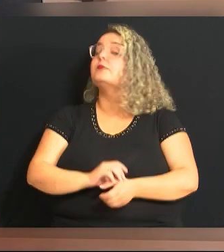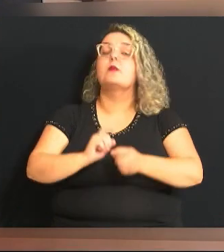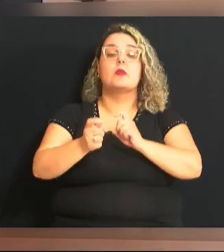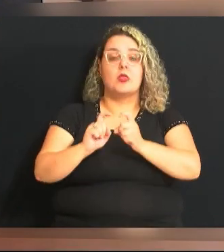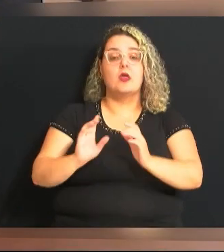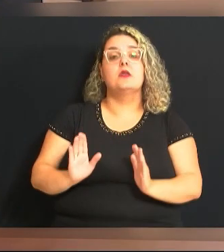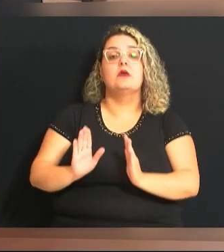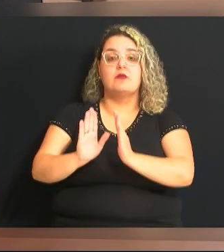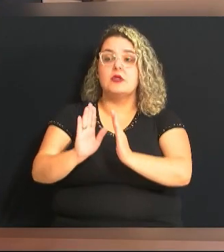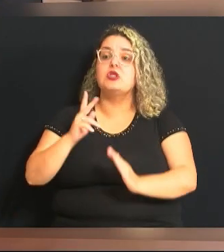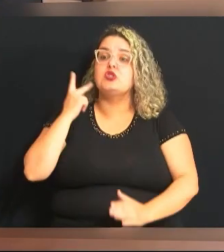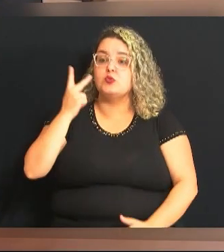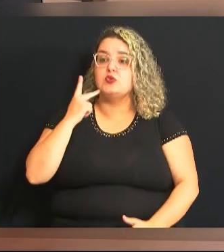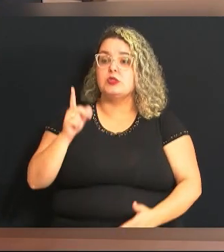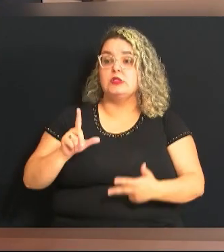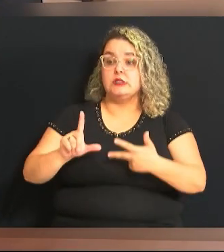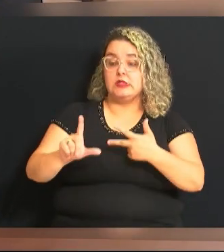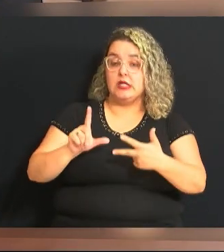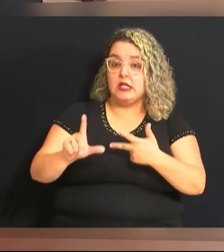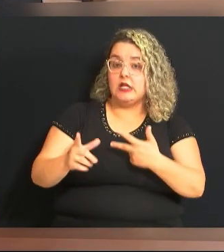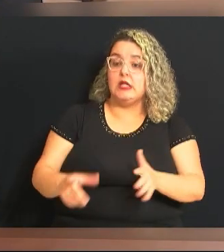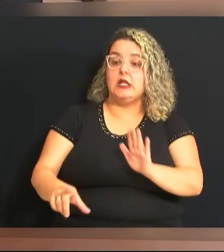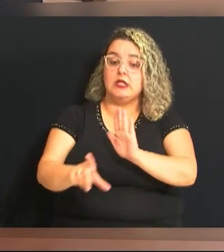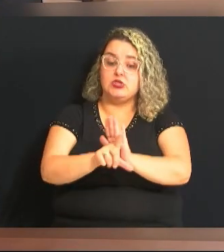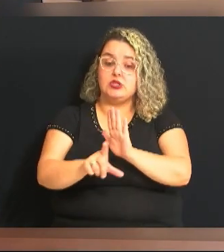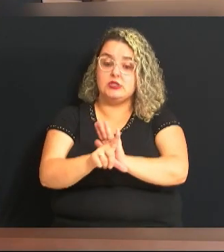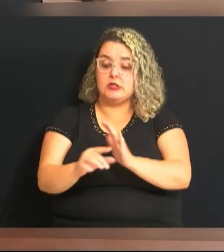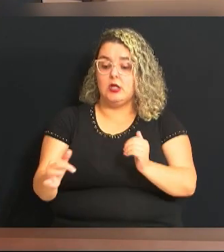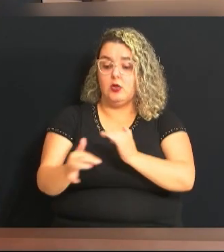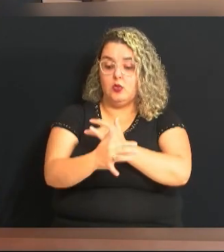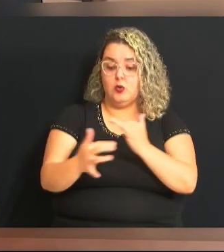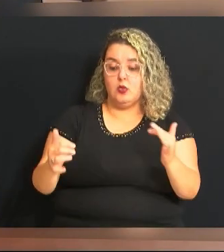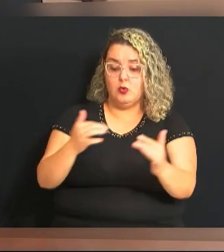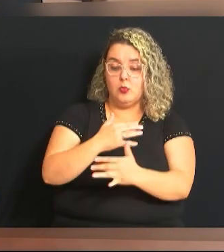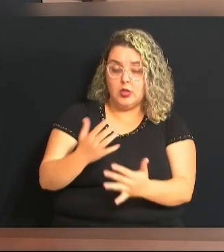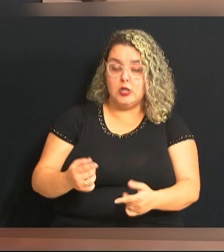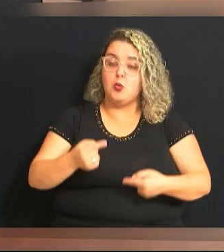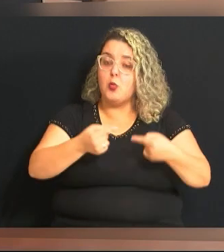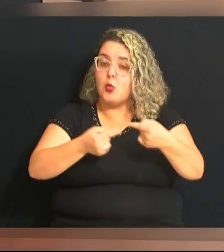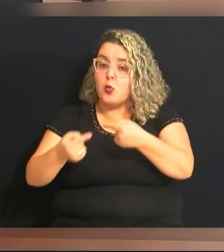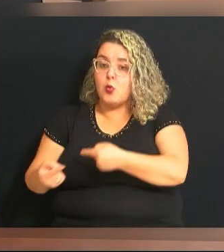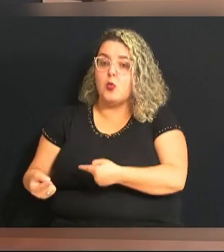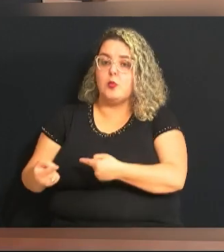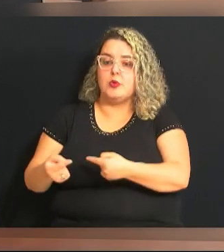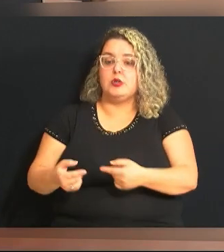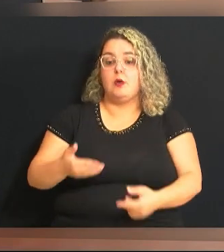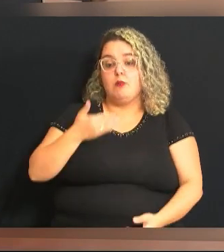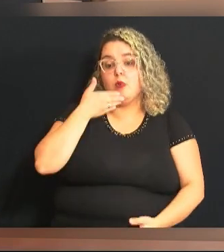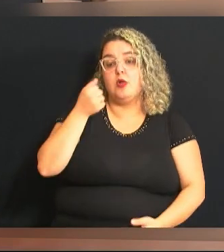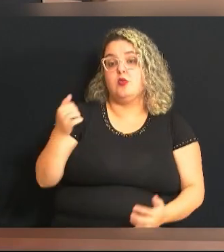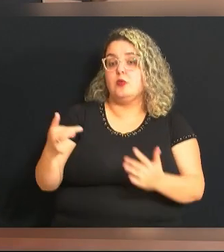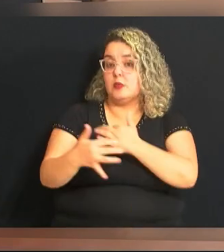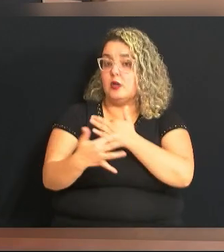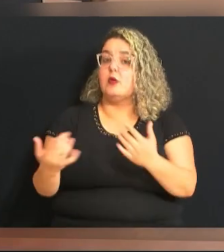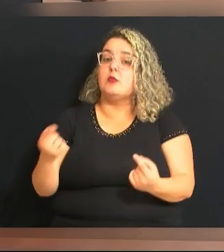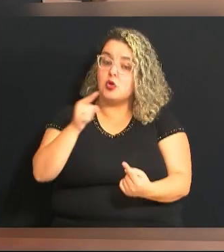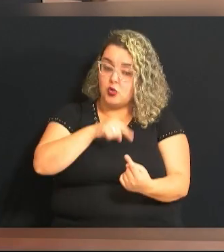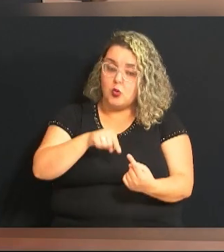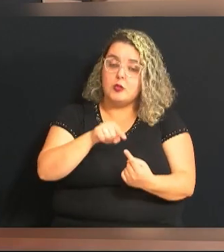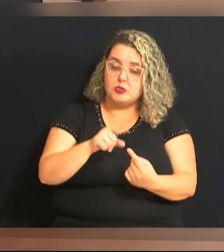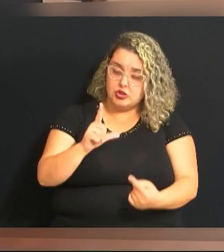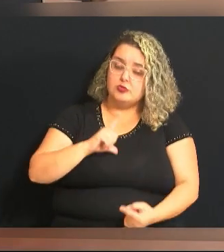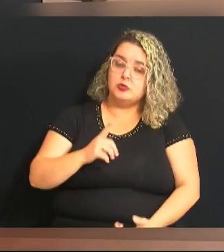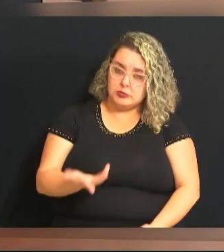A reunião da Frente Parlamentar da Legislação Urbana, que tem como objetivo discutir melhorias urbanísticas no município